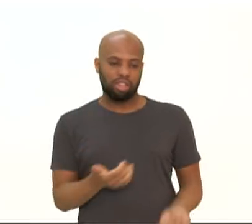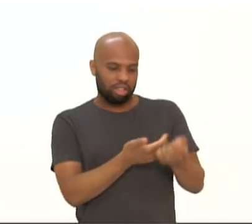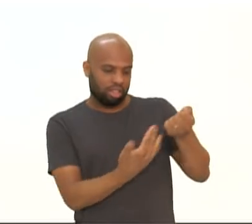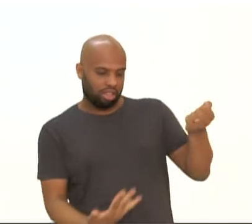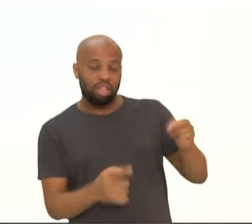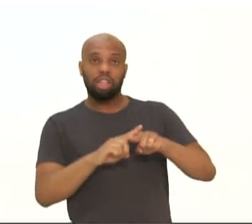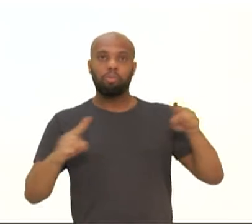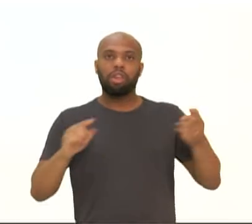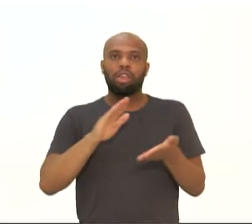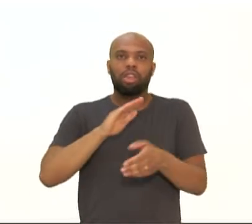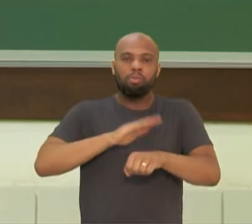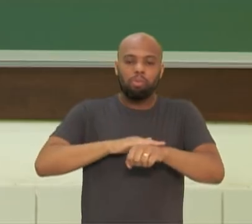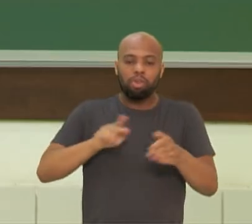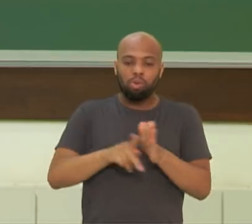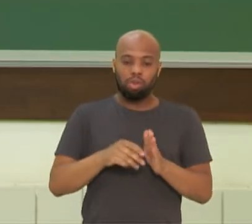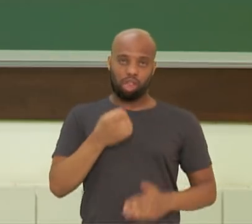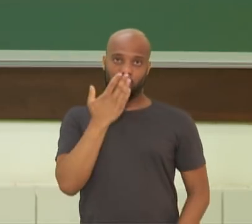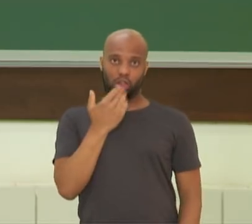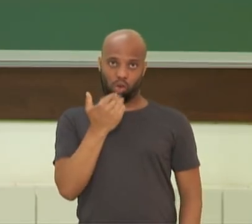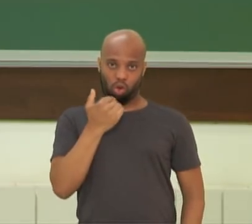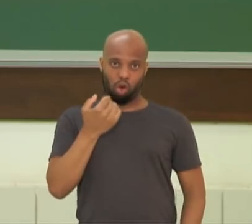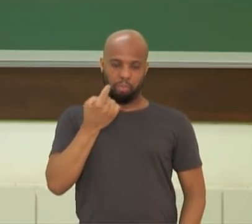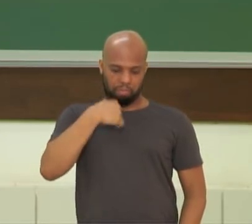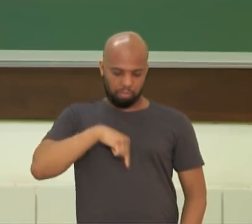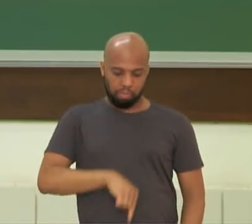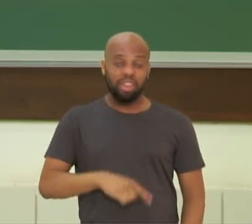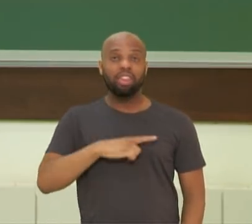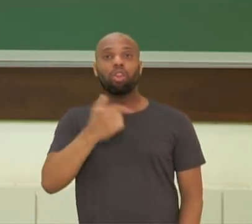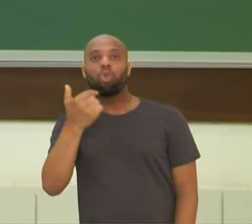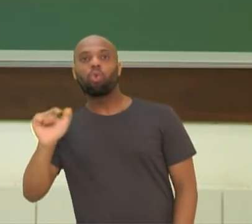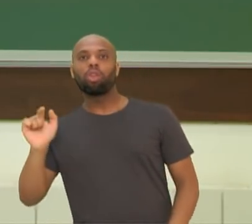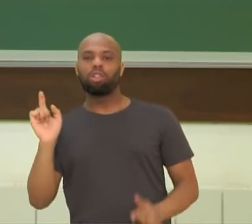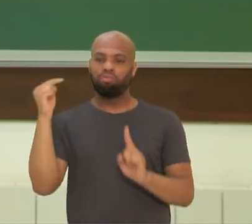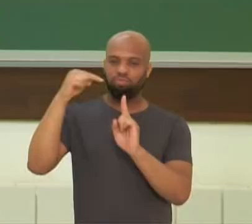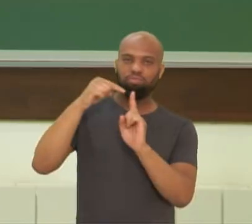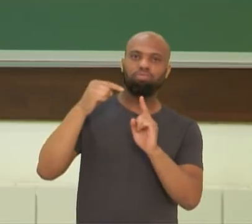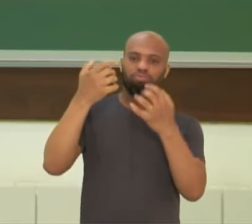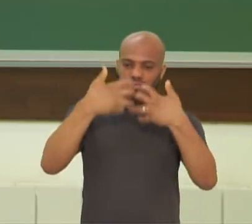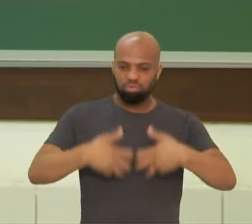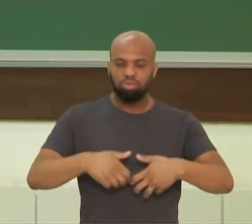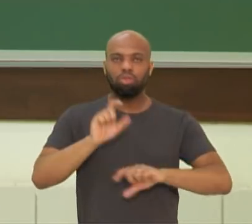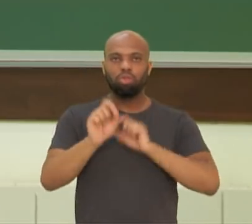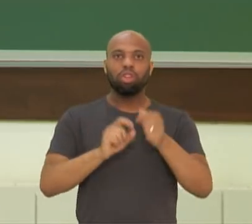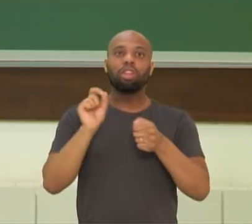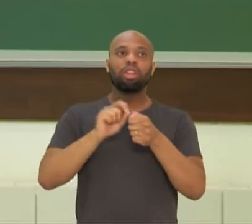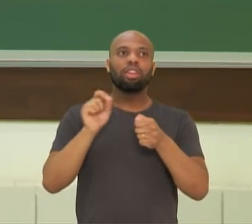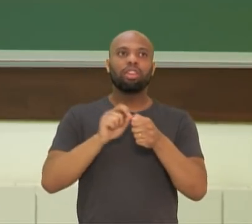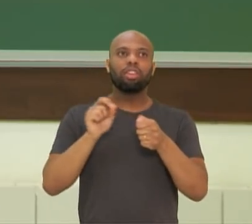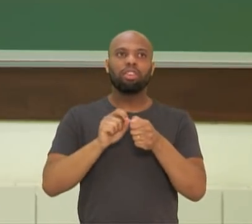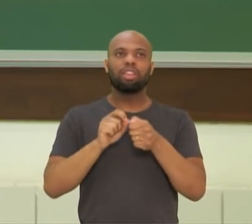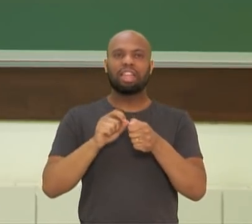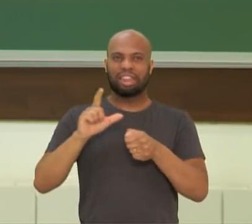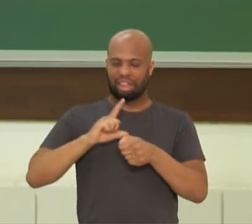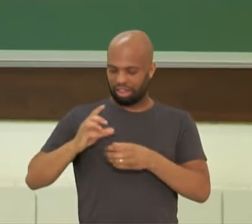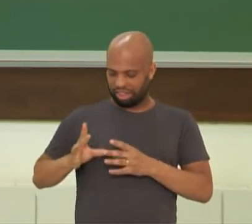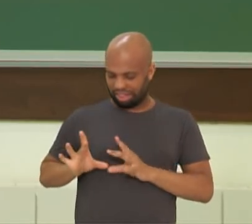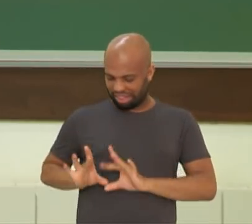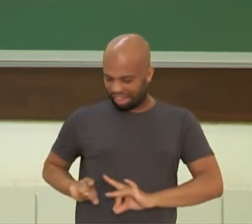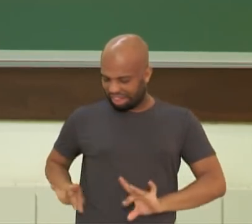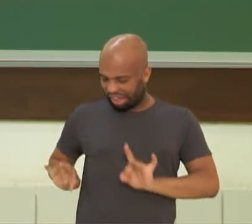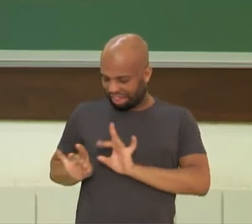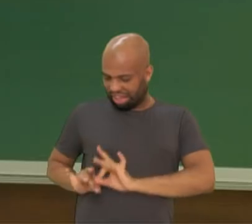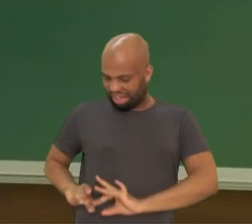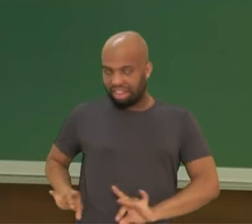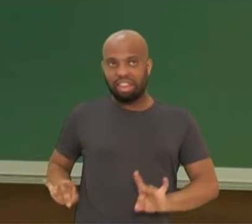na digestão, o nosso pâncreas tem outra função, que é produzir o suco pancreático. O que